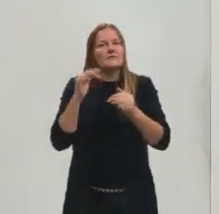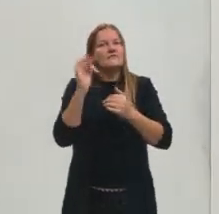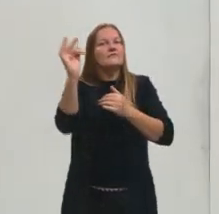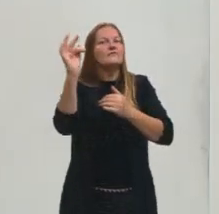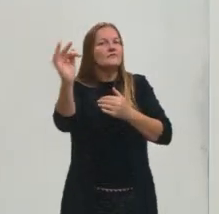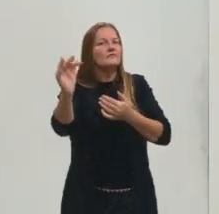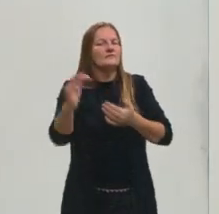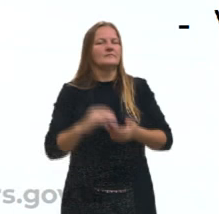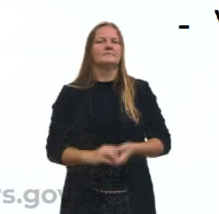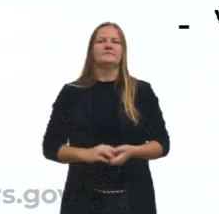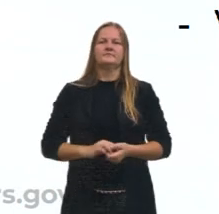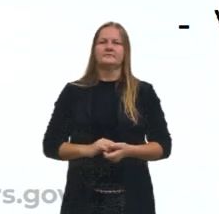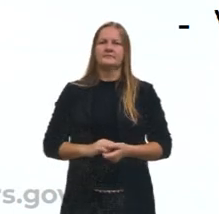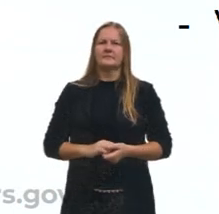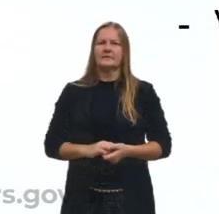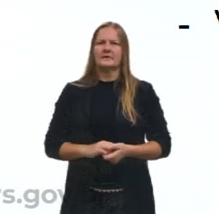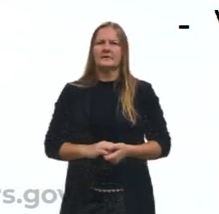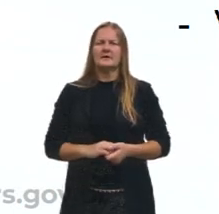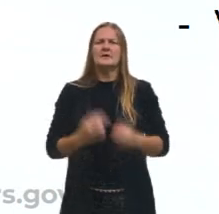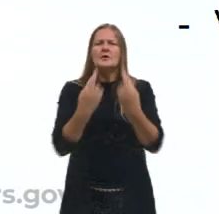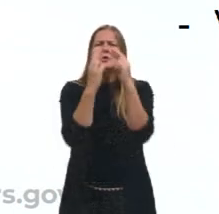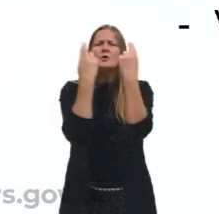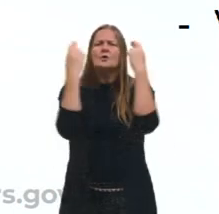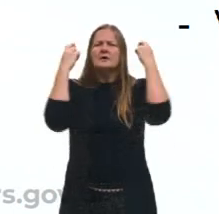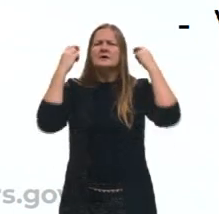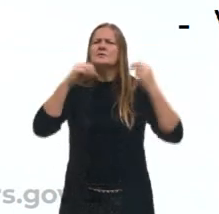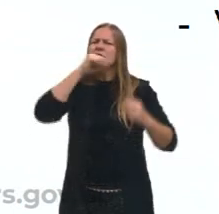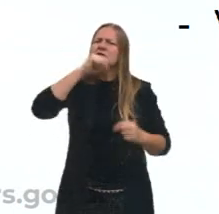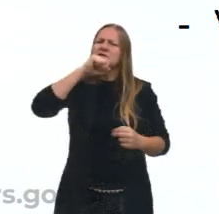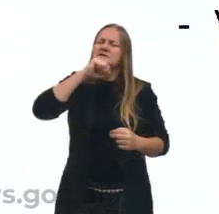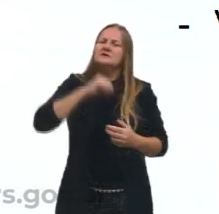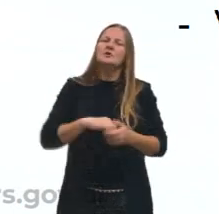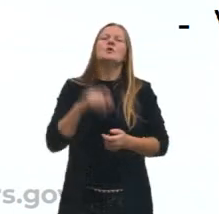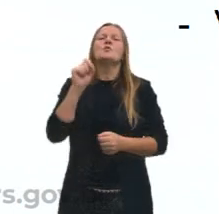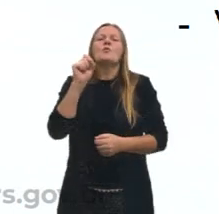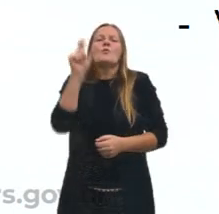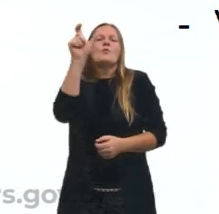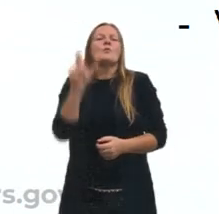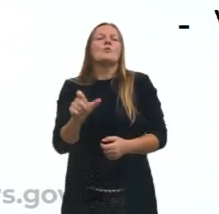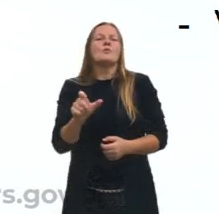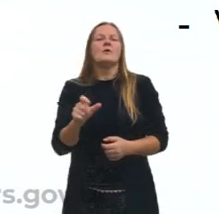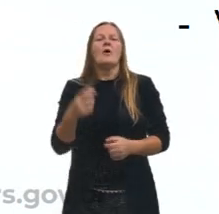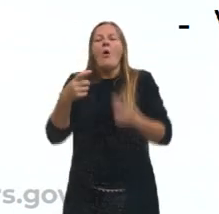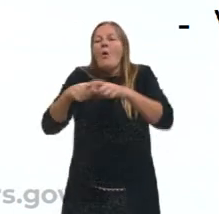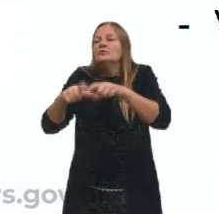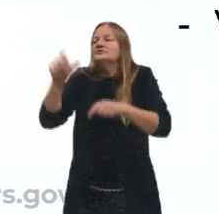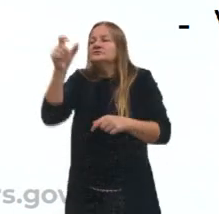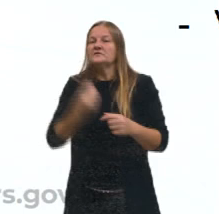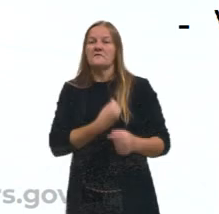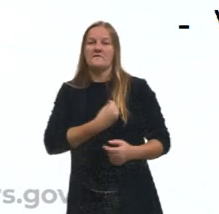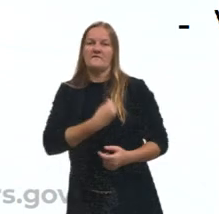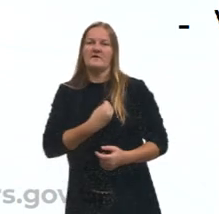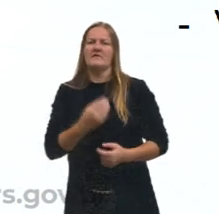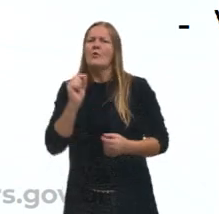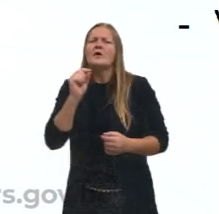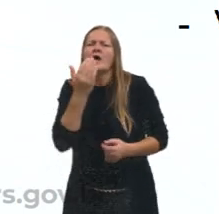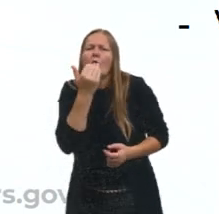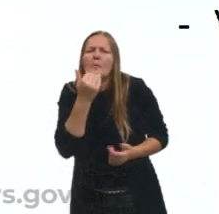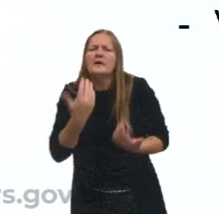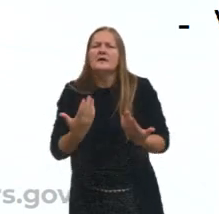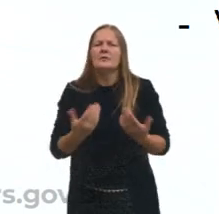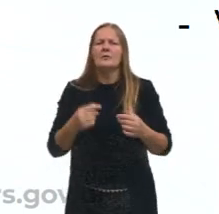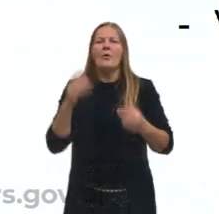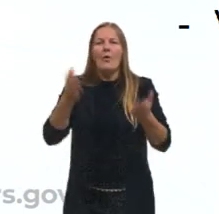nossas aulas e esses gregos antigos Então quem foram onde viveram no que se alimentava